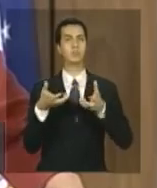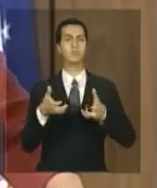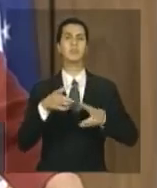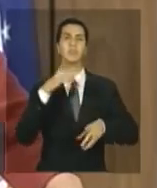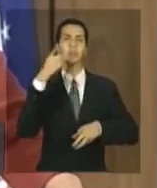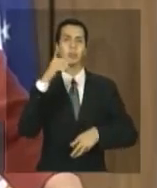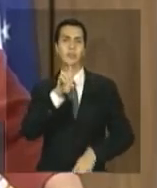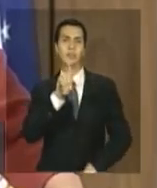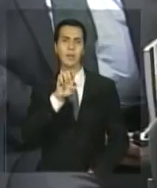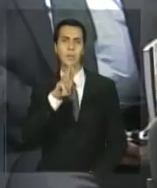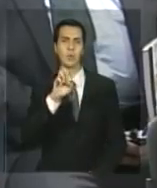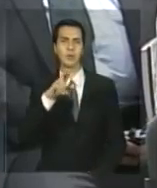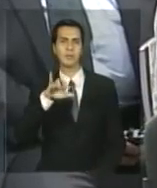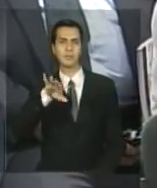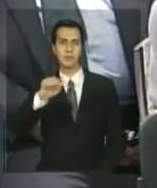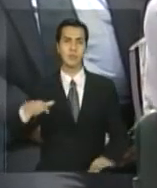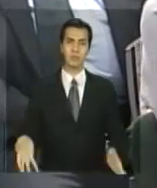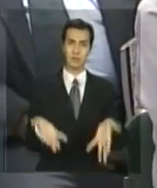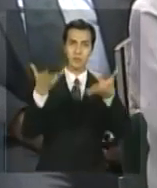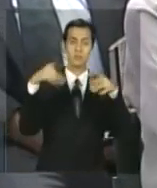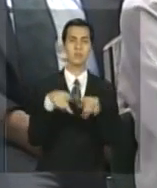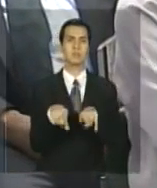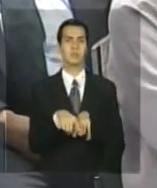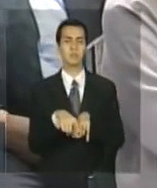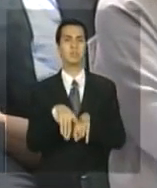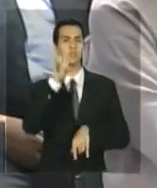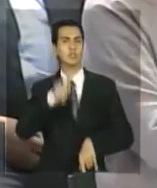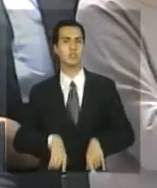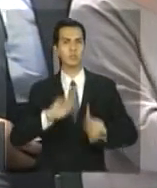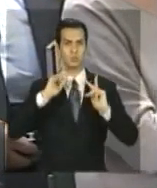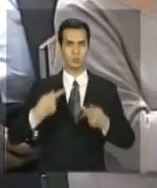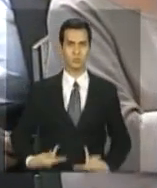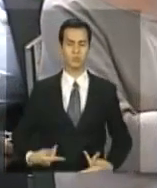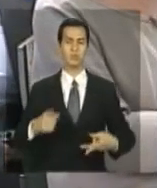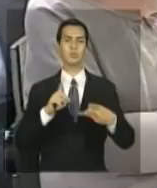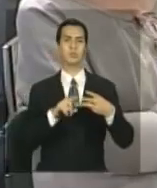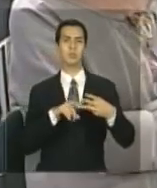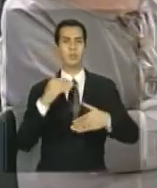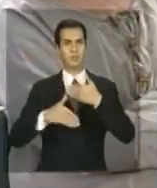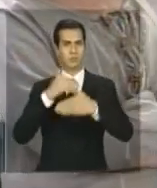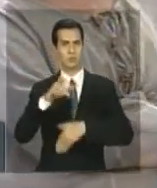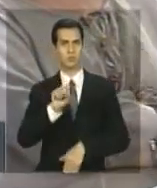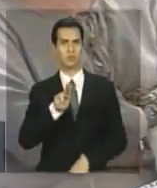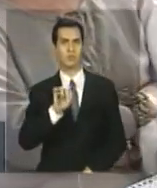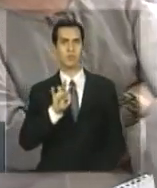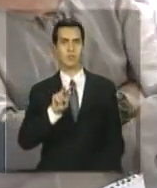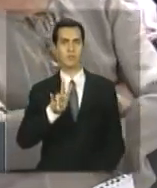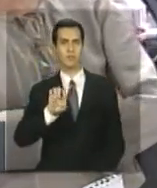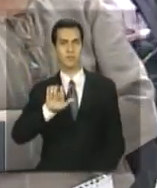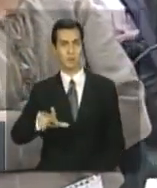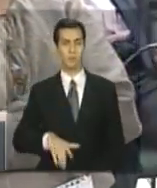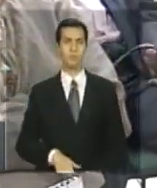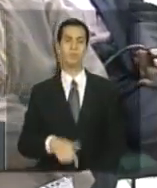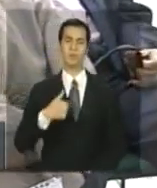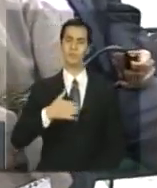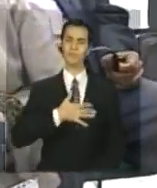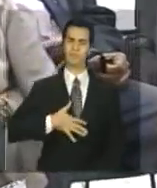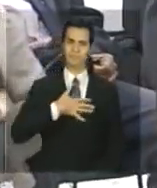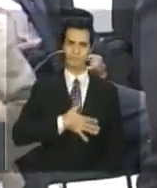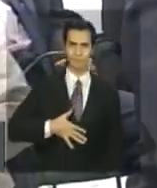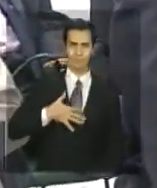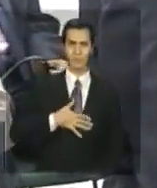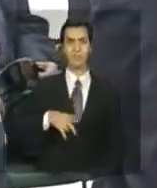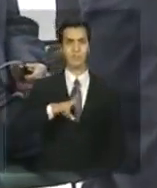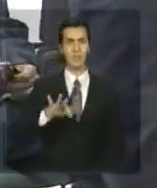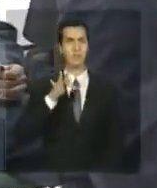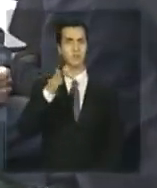democracia, dos direitos humanos e do desenvolvimento sustentável. Terei muito prazer em receber,